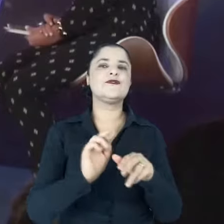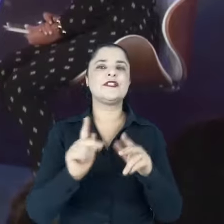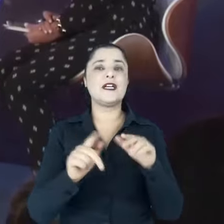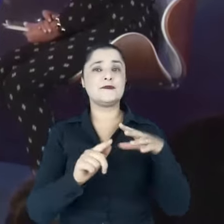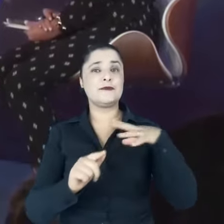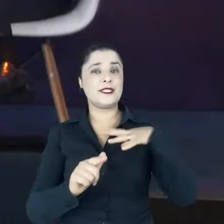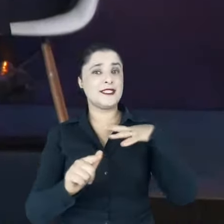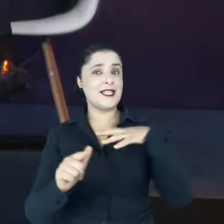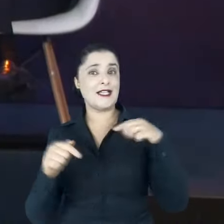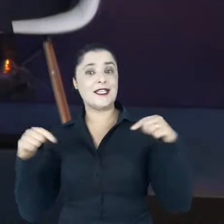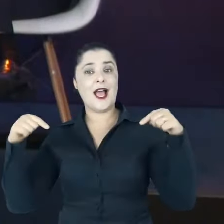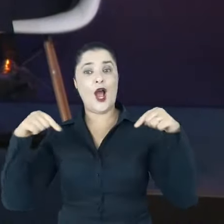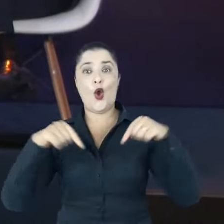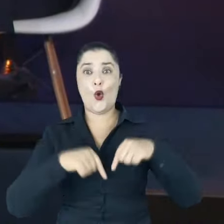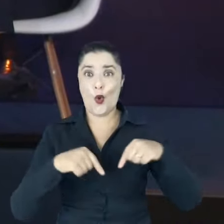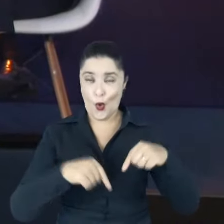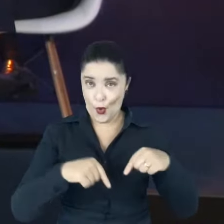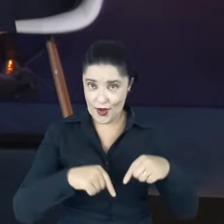né? Então,